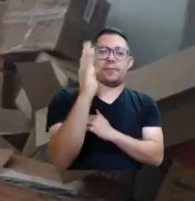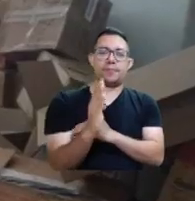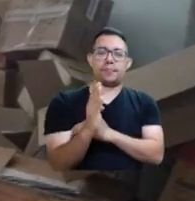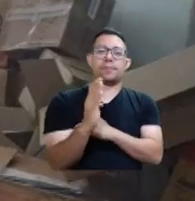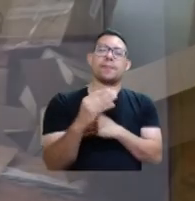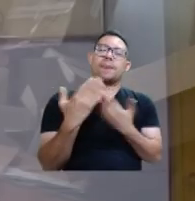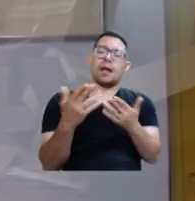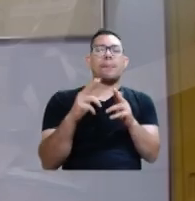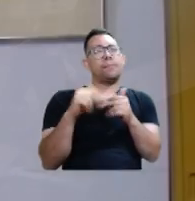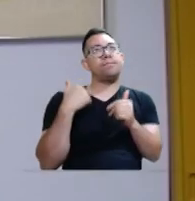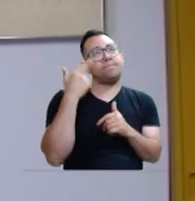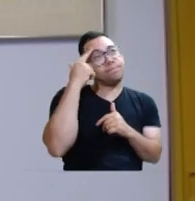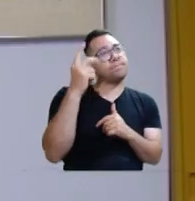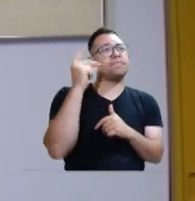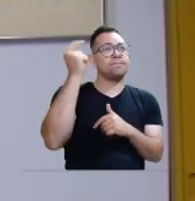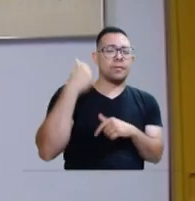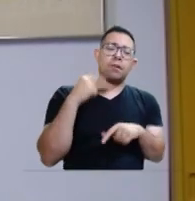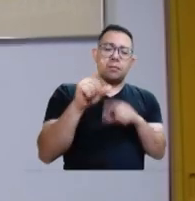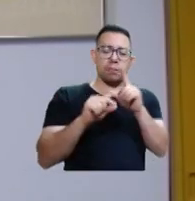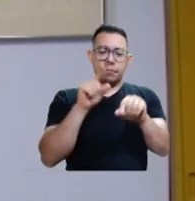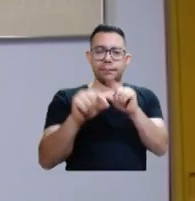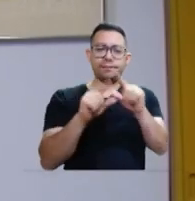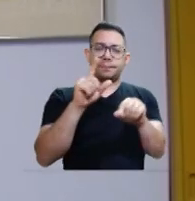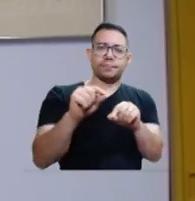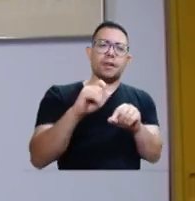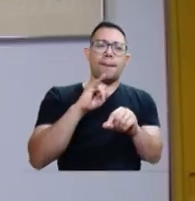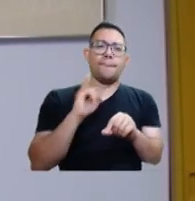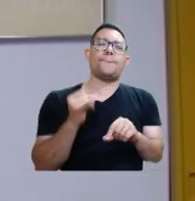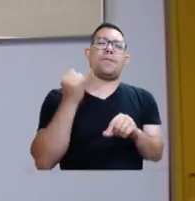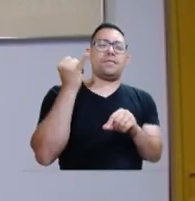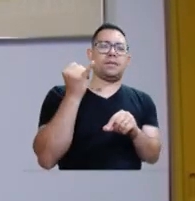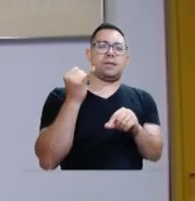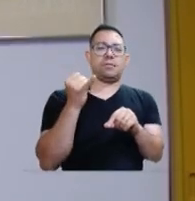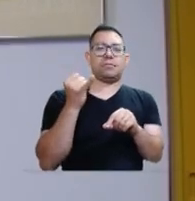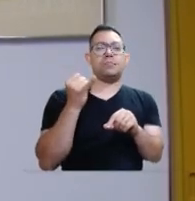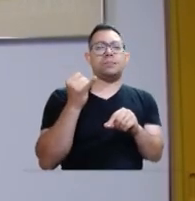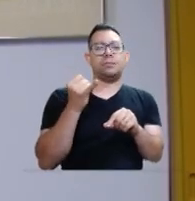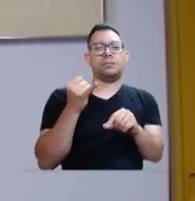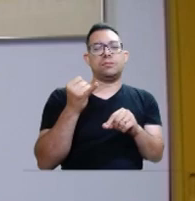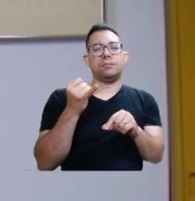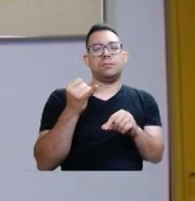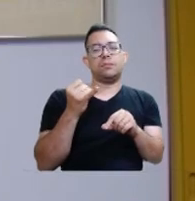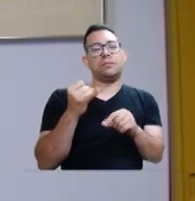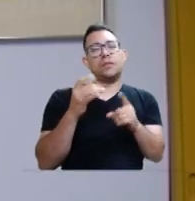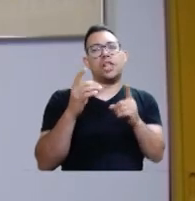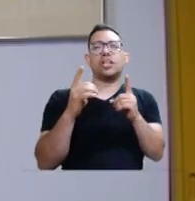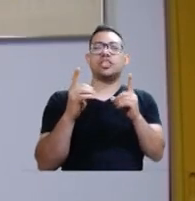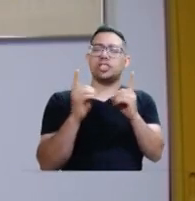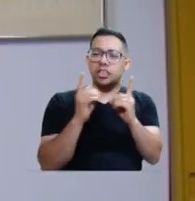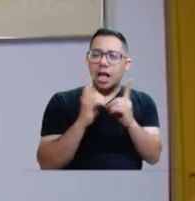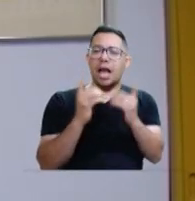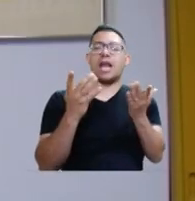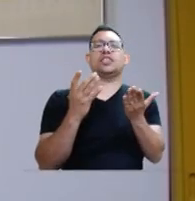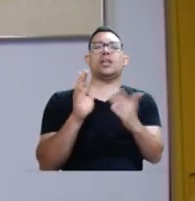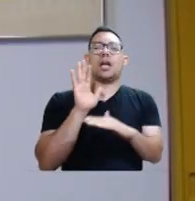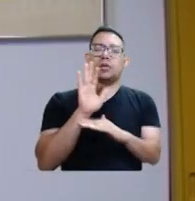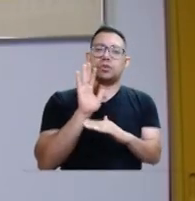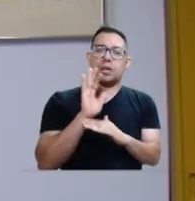da história do cinema brasileiro, por exemplo. Então, assim, a ideia é usar o acervo como um